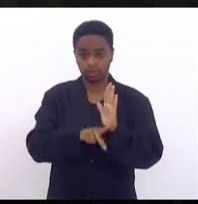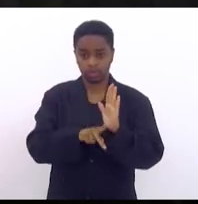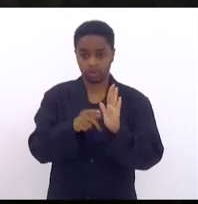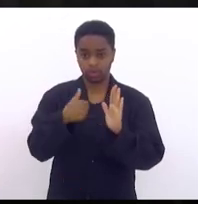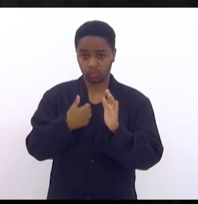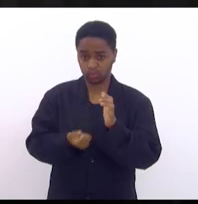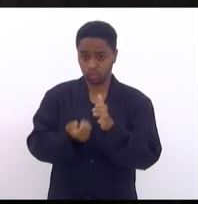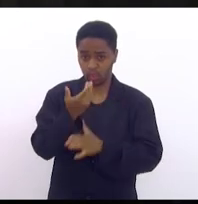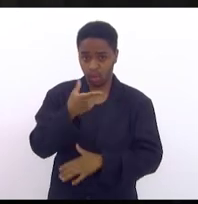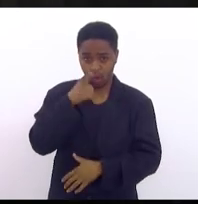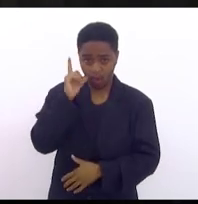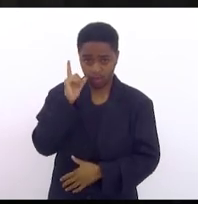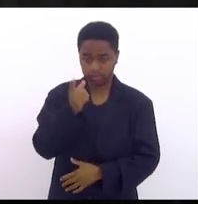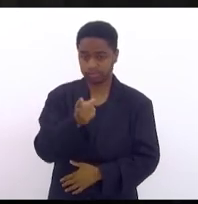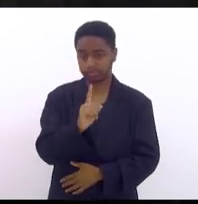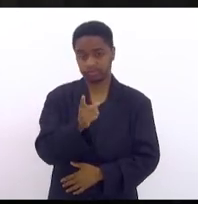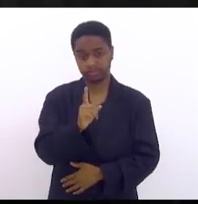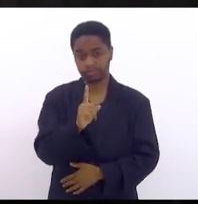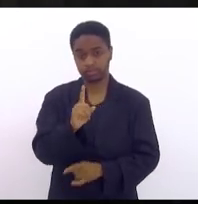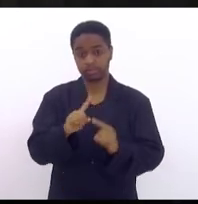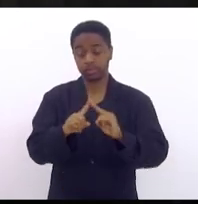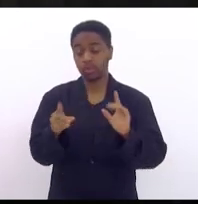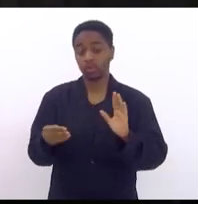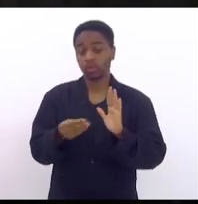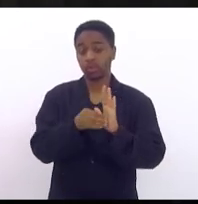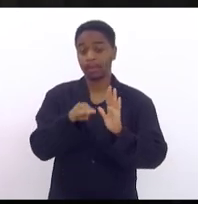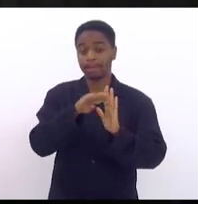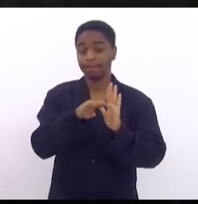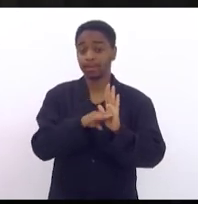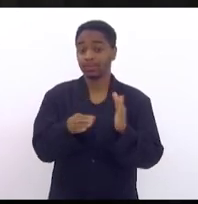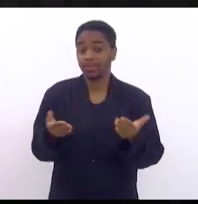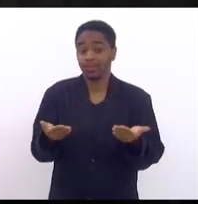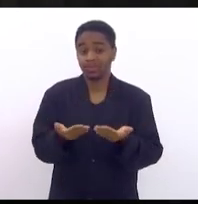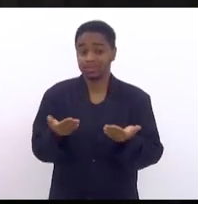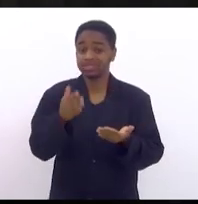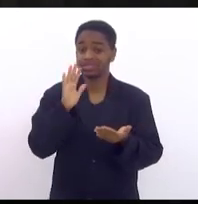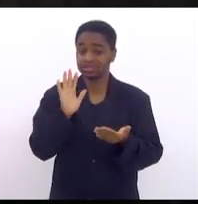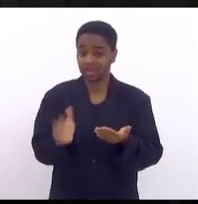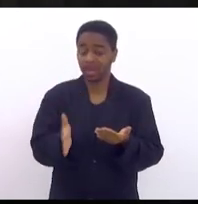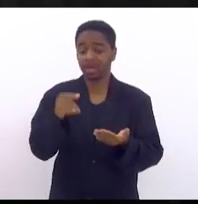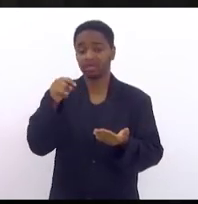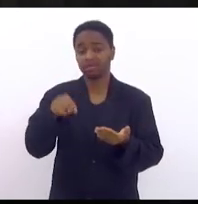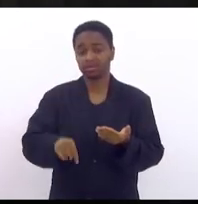ontem e foi para a pauta hoje. O projeto já está na casa,